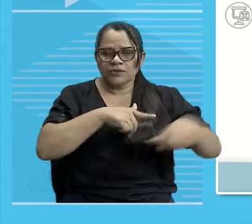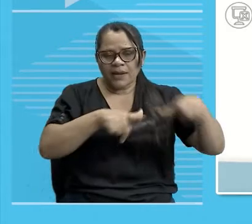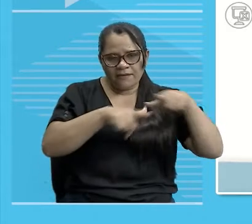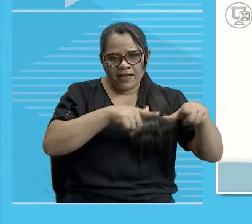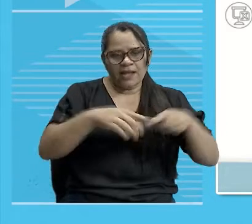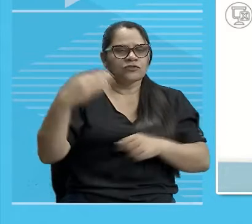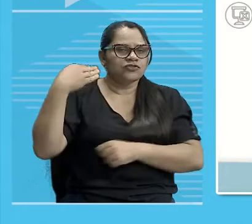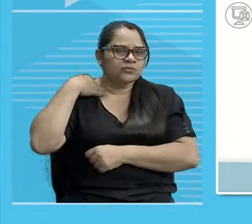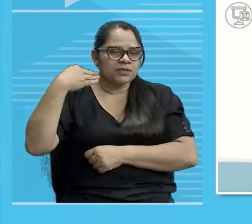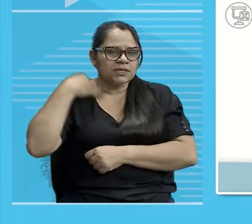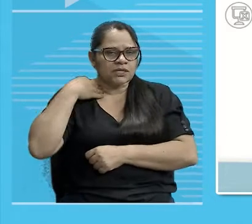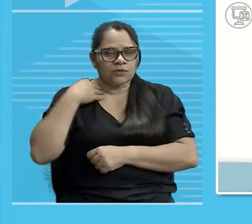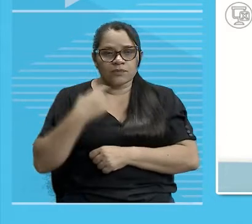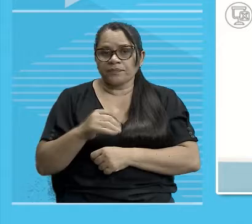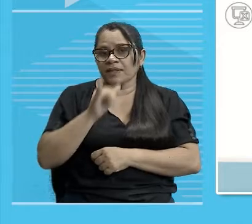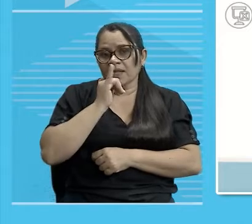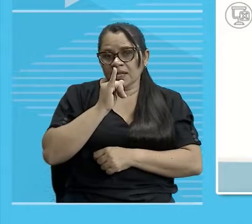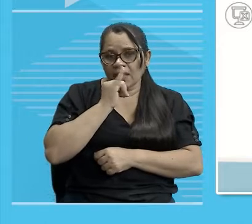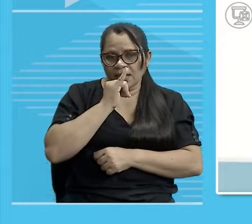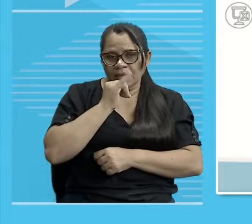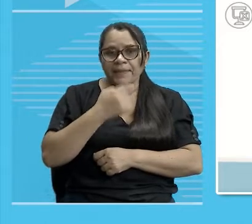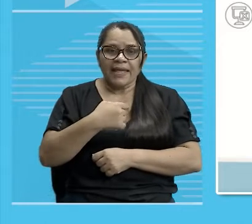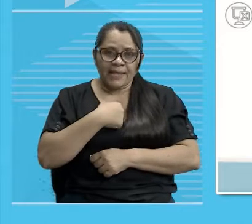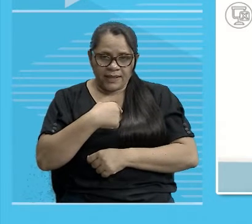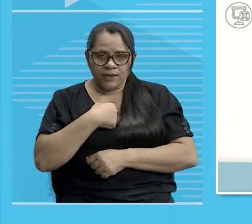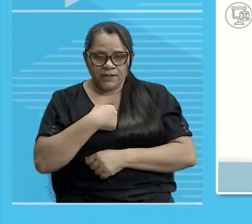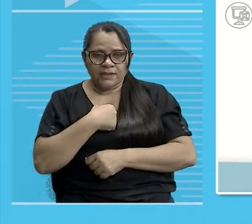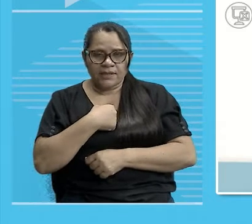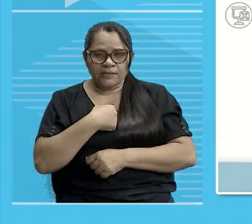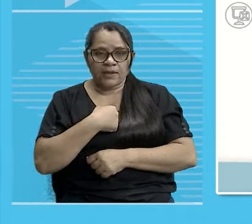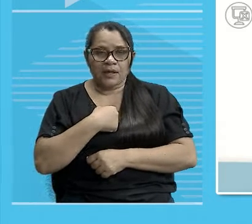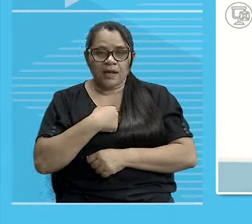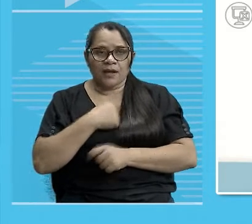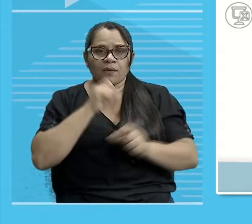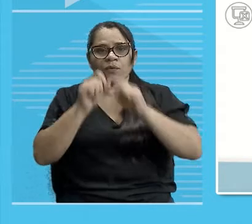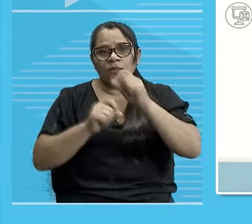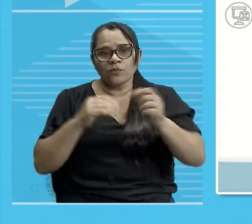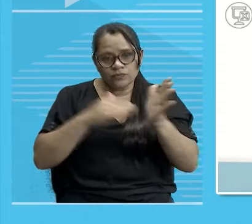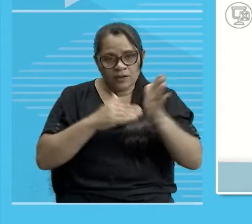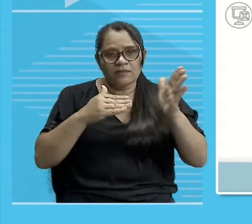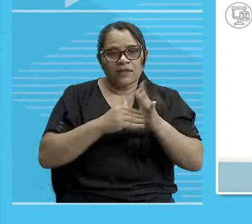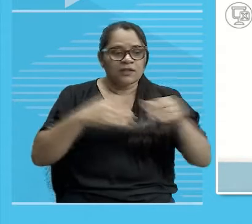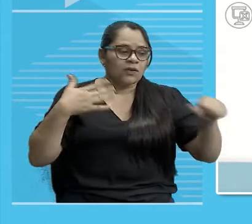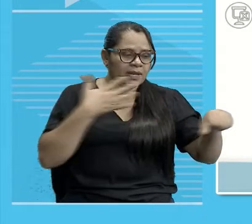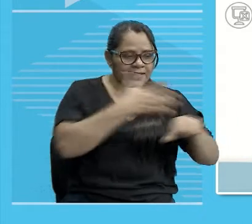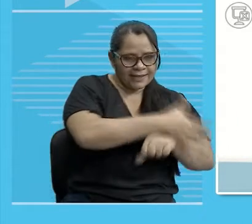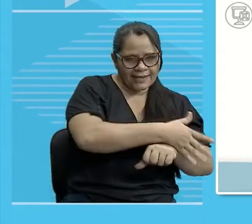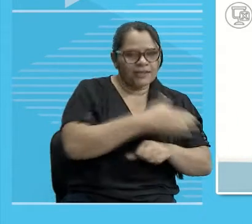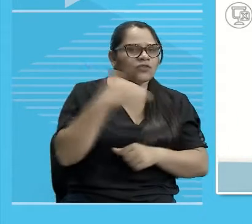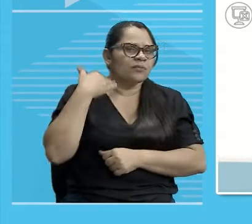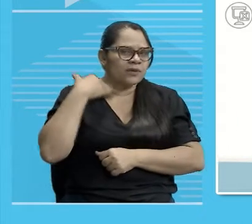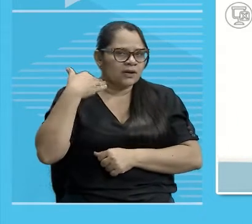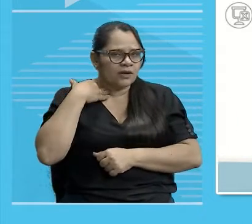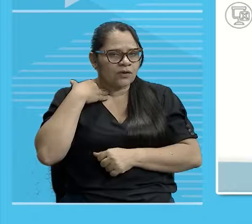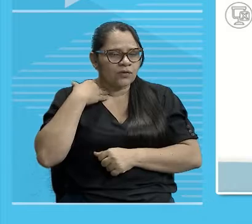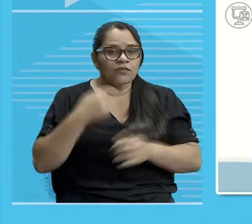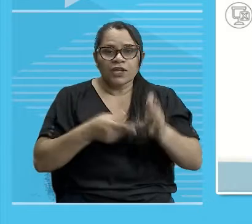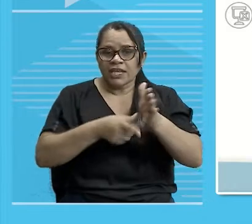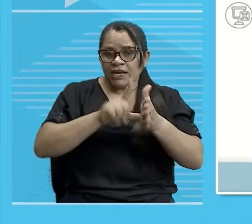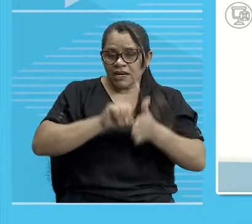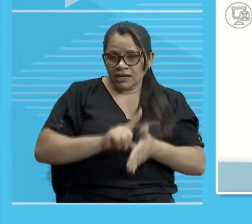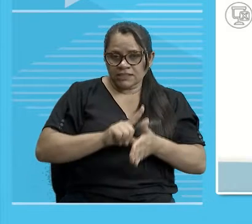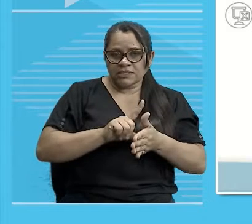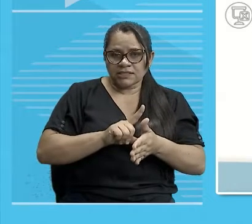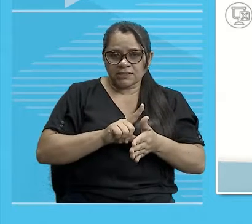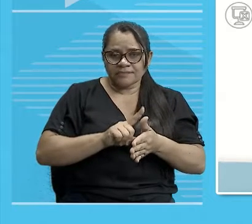Eu por exemplo a última vez que eu entrei num banco Foi a foi antes da pandemia o banco do